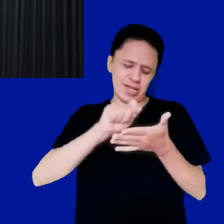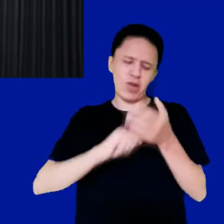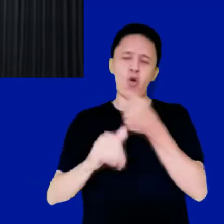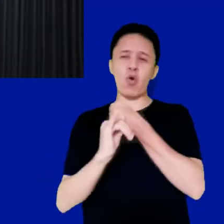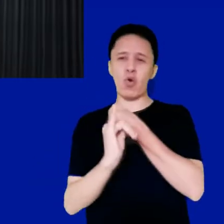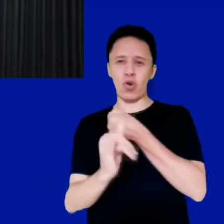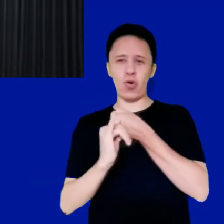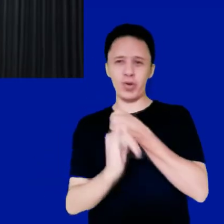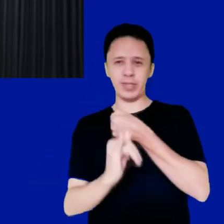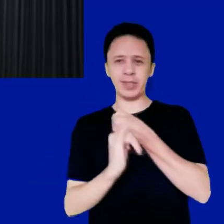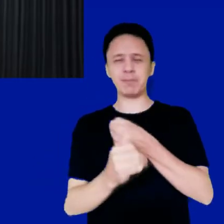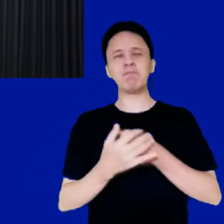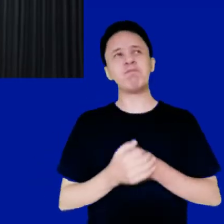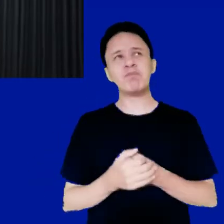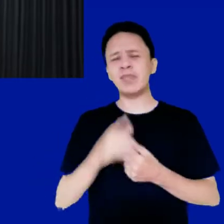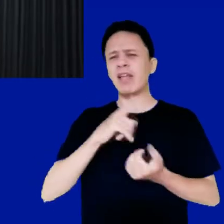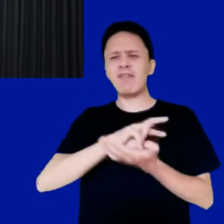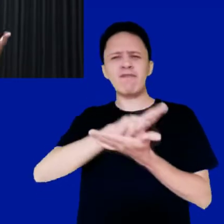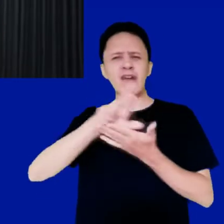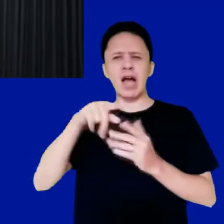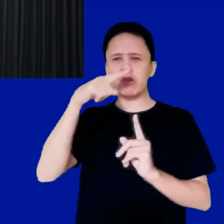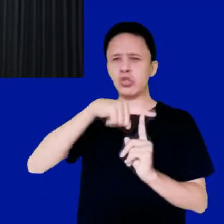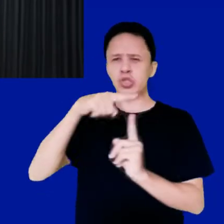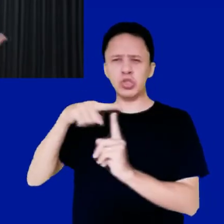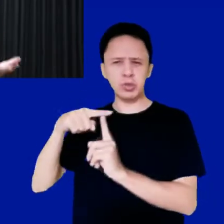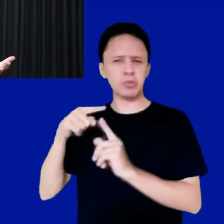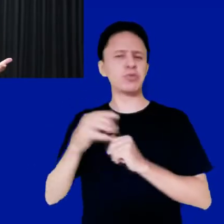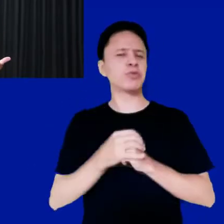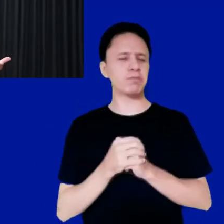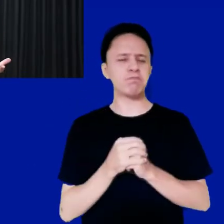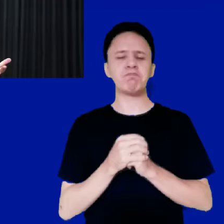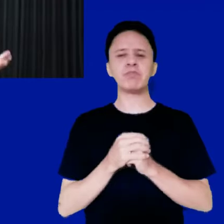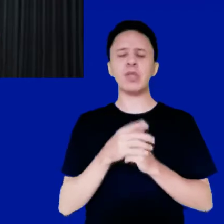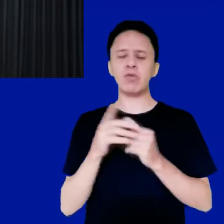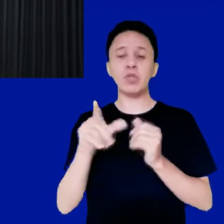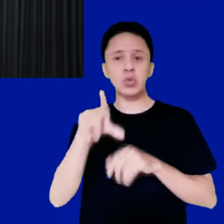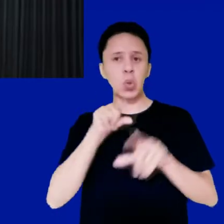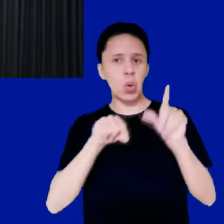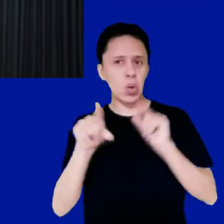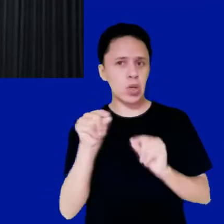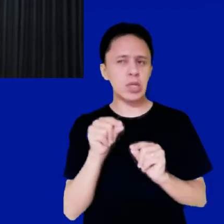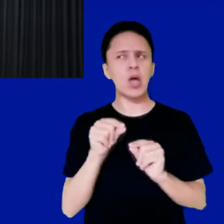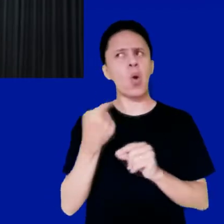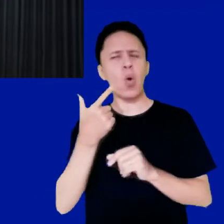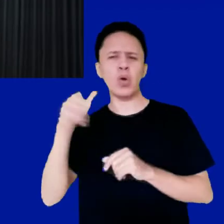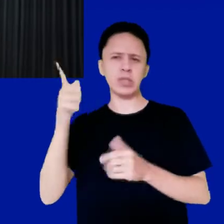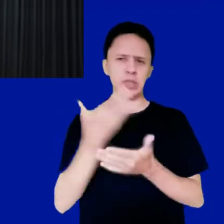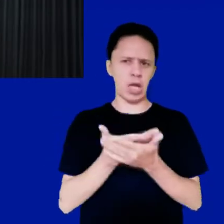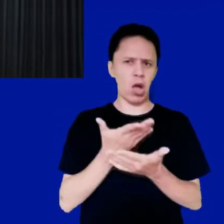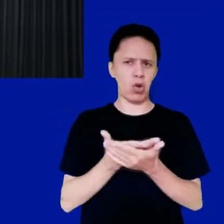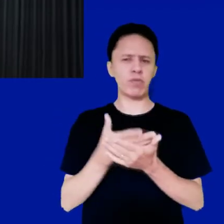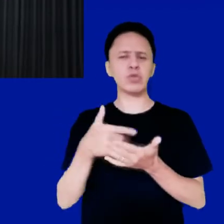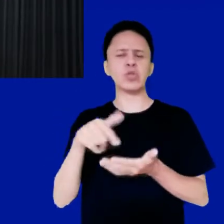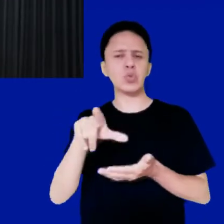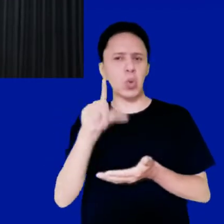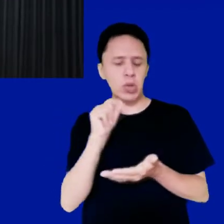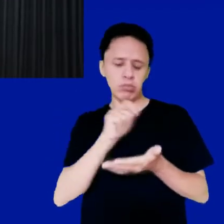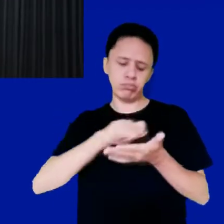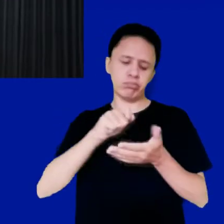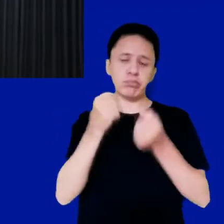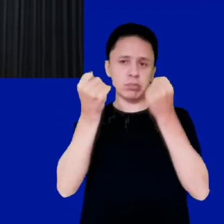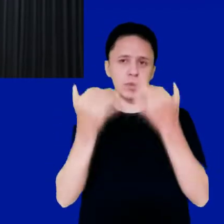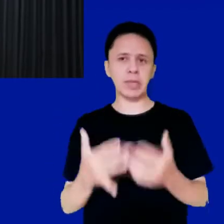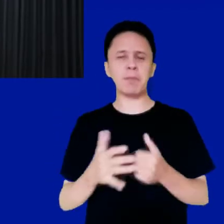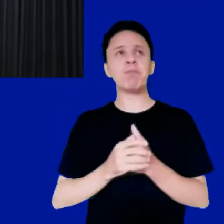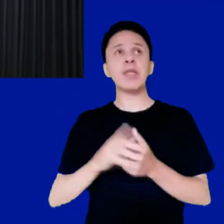de partida da produção da crônica. E aí a gente vai ter vários tipos de crônica, eu vou selecionar alguns desses tipos para falar com você em